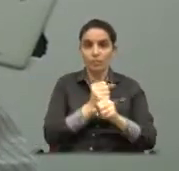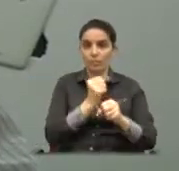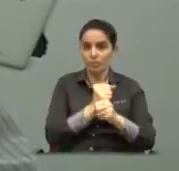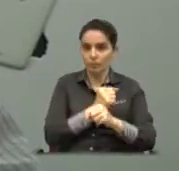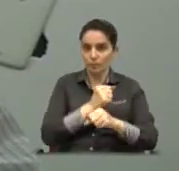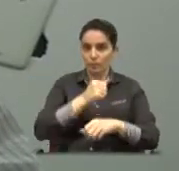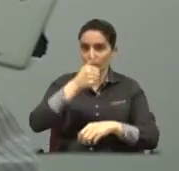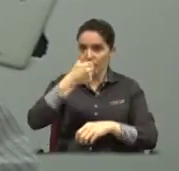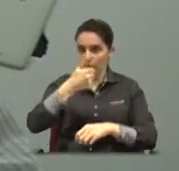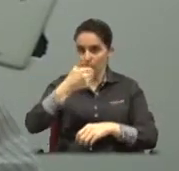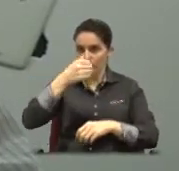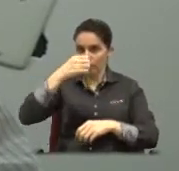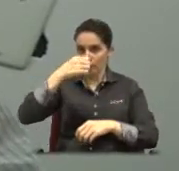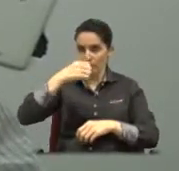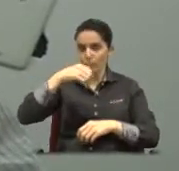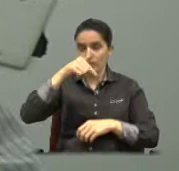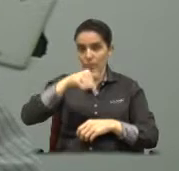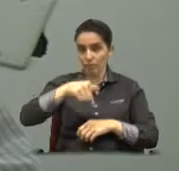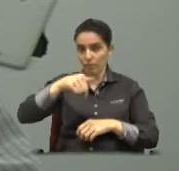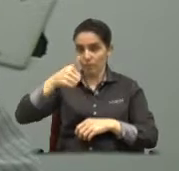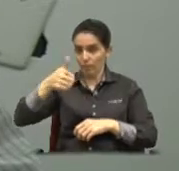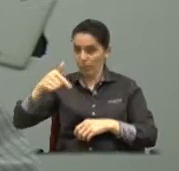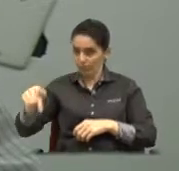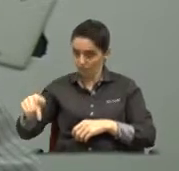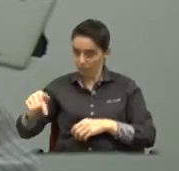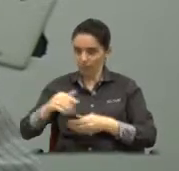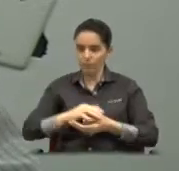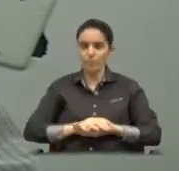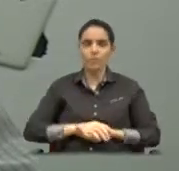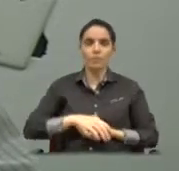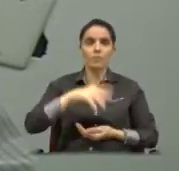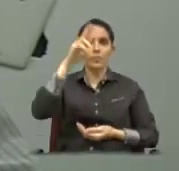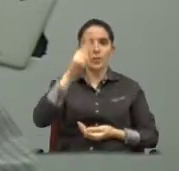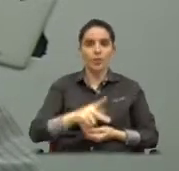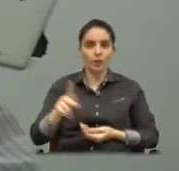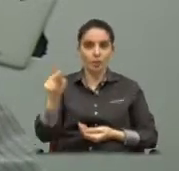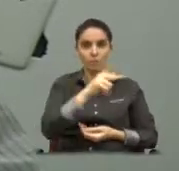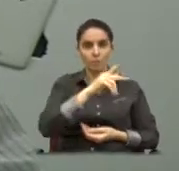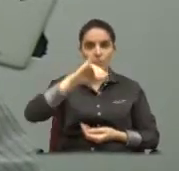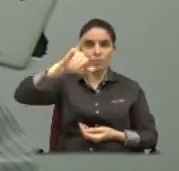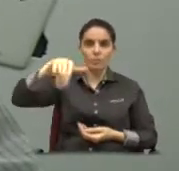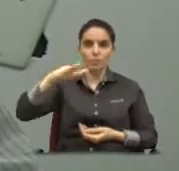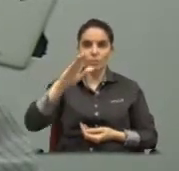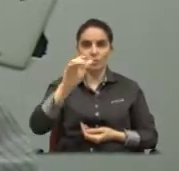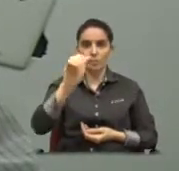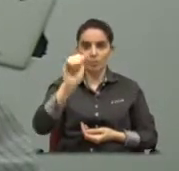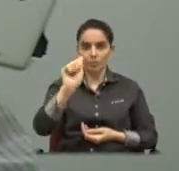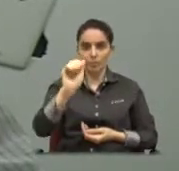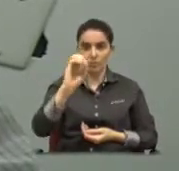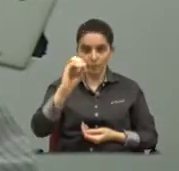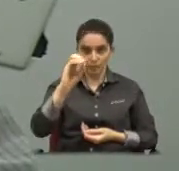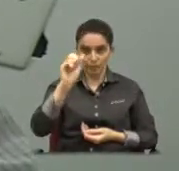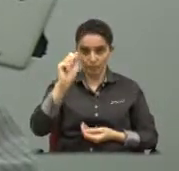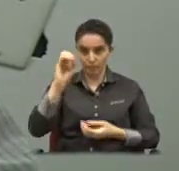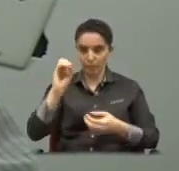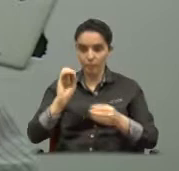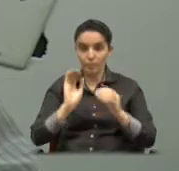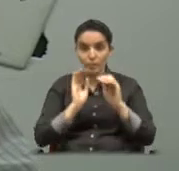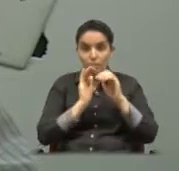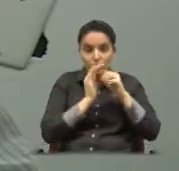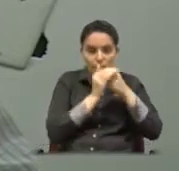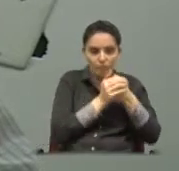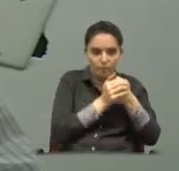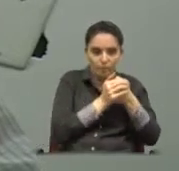1717. O reitor padre João Batista de Almeida, que é o guardião da imagem histórica